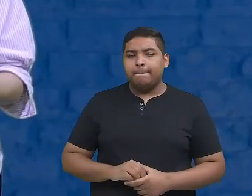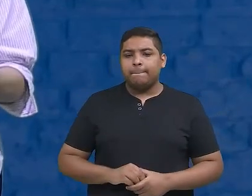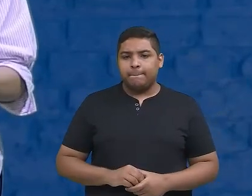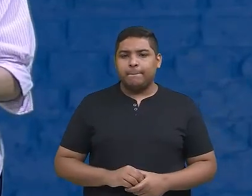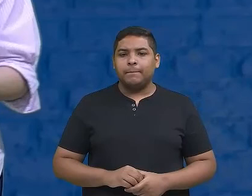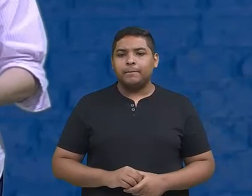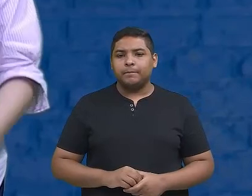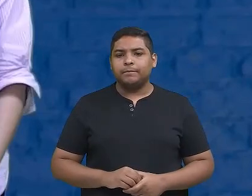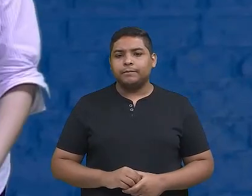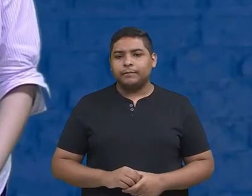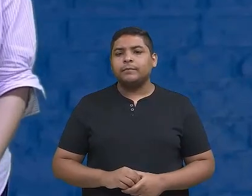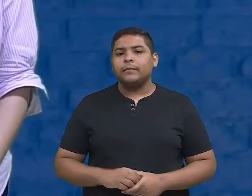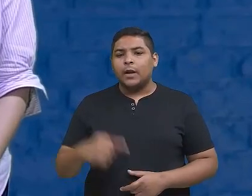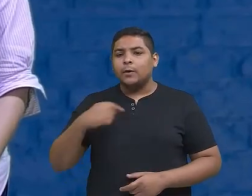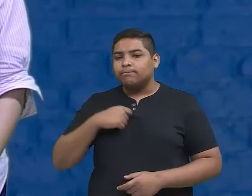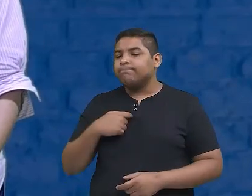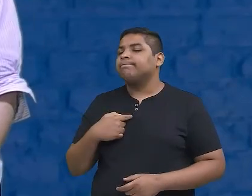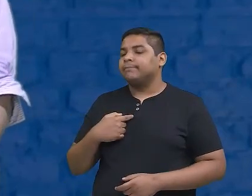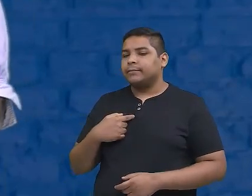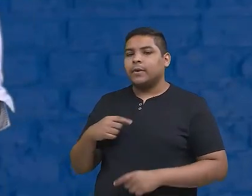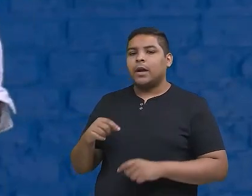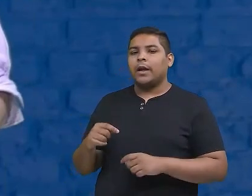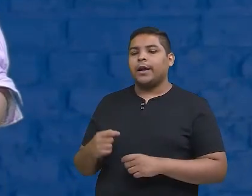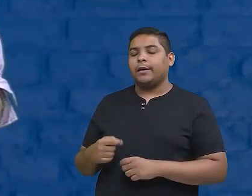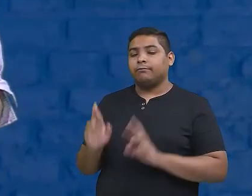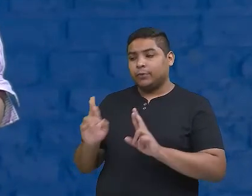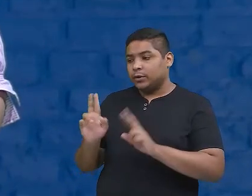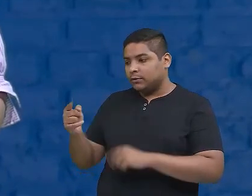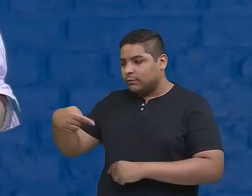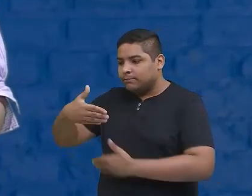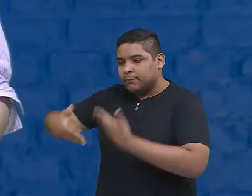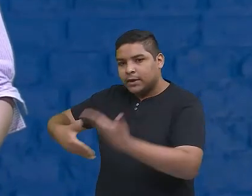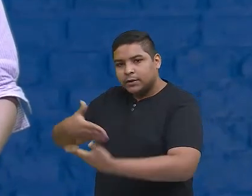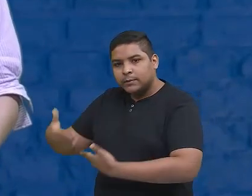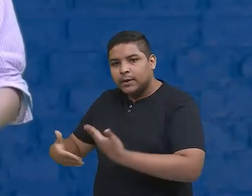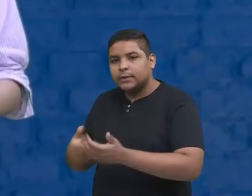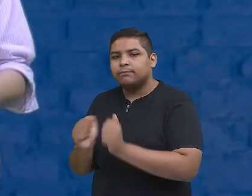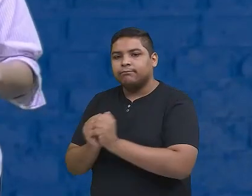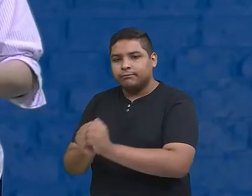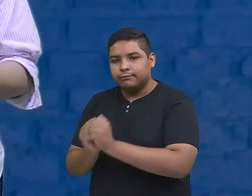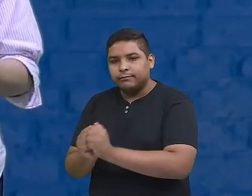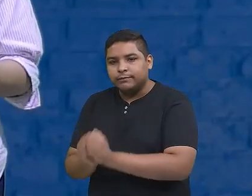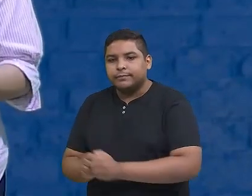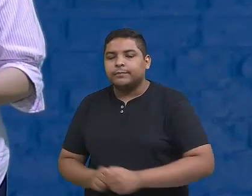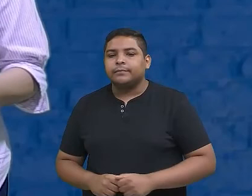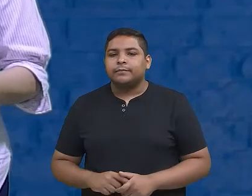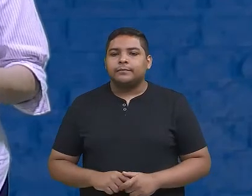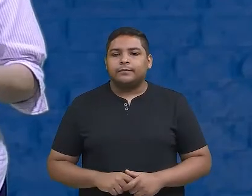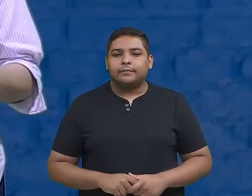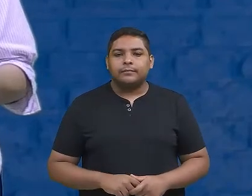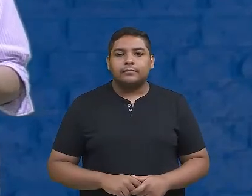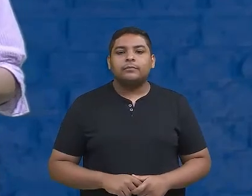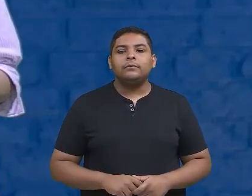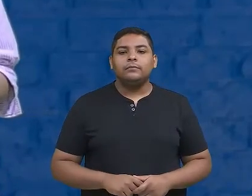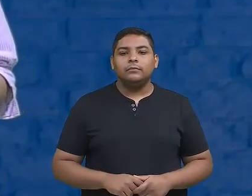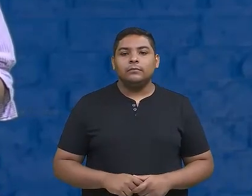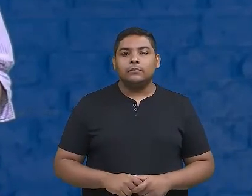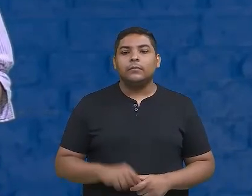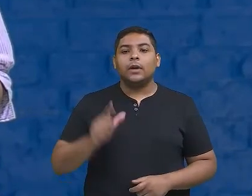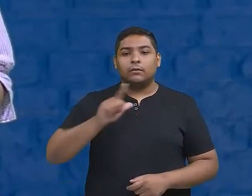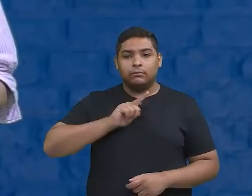conto muito com a participação de vocês, ok? Mas olha, não esqueçam, a gente ainda tem a